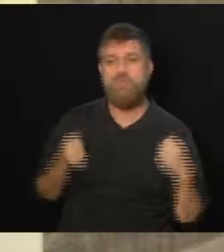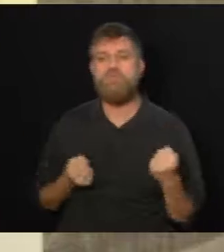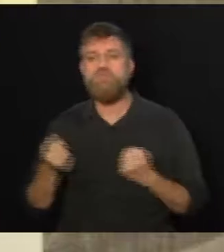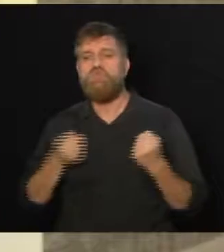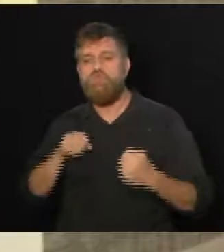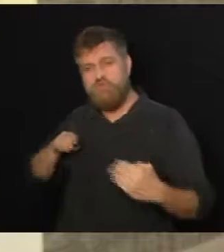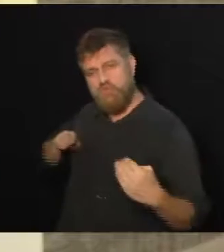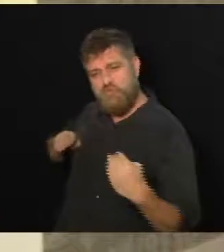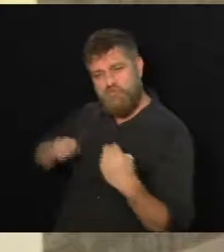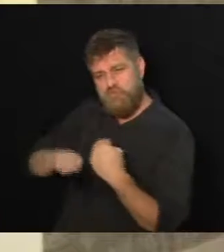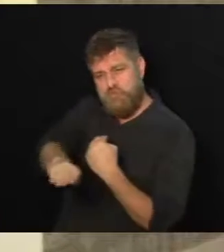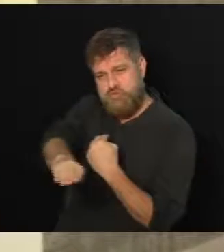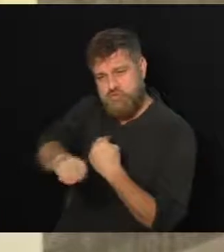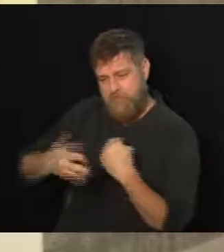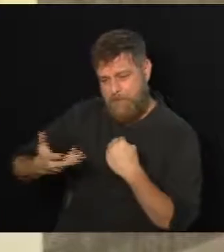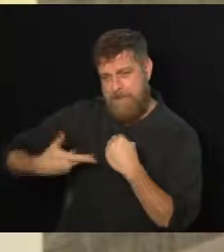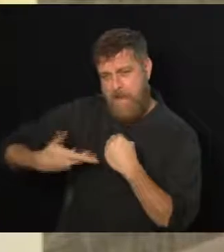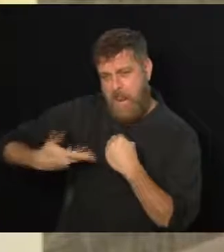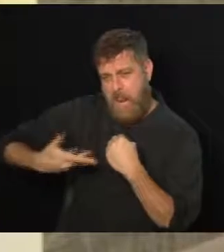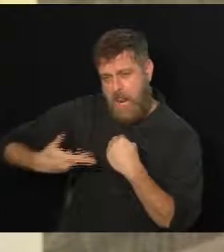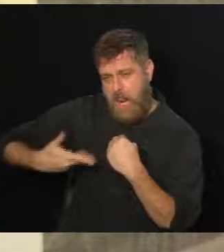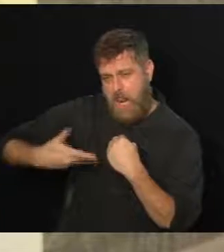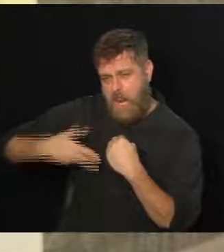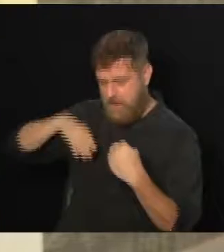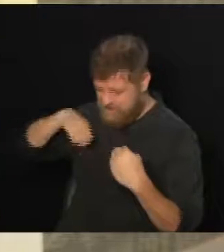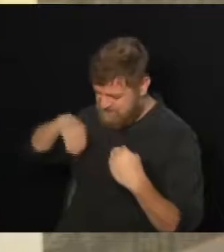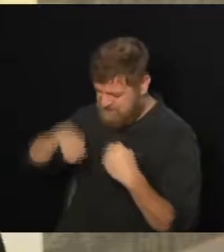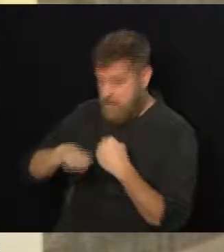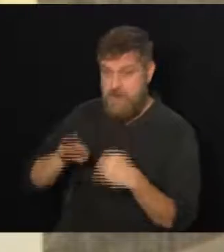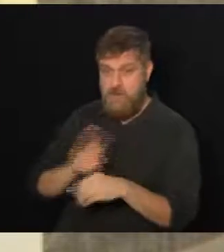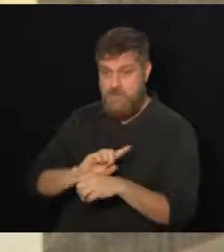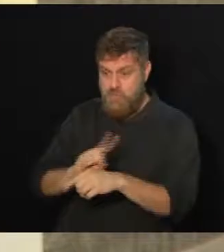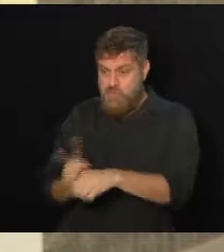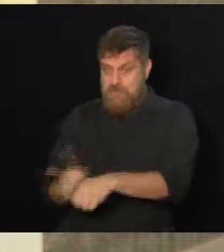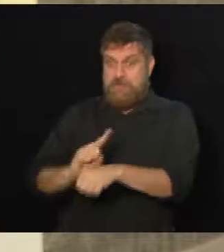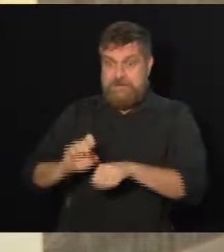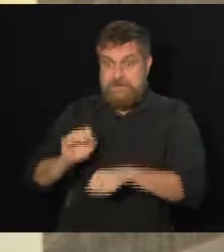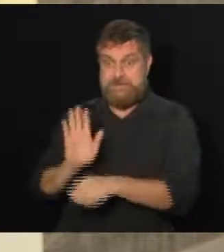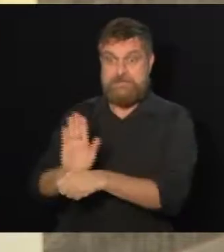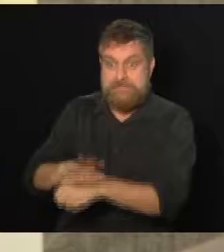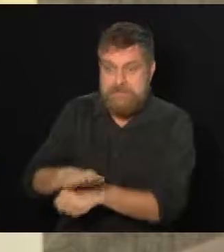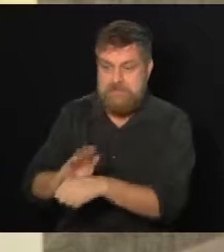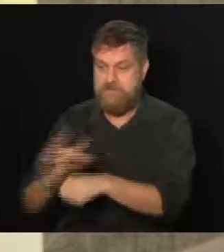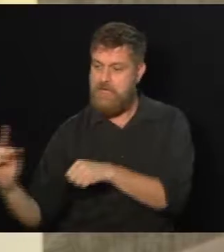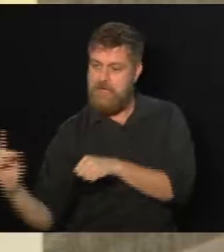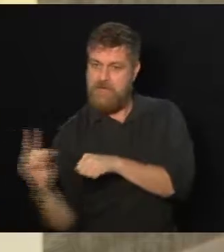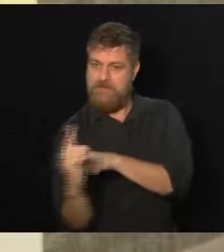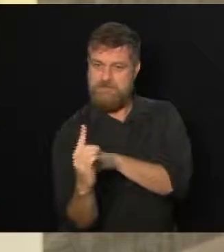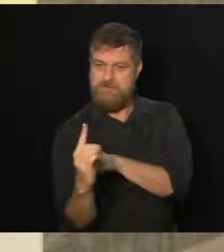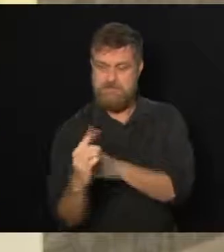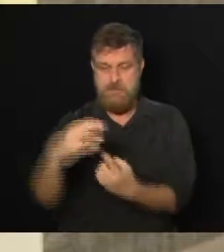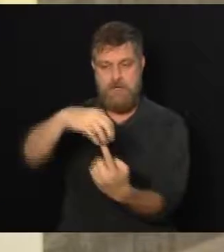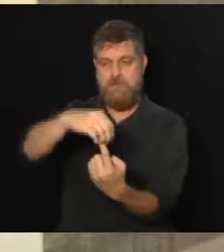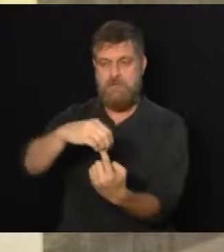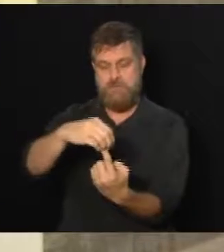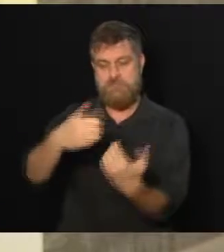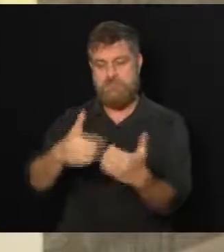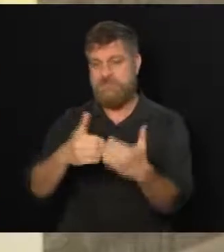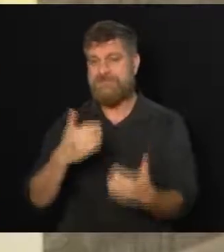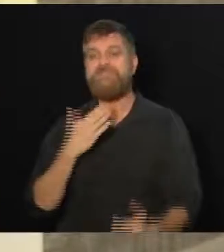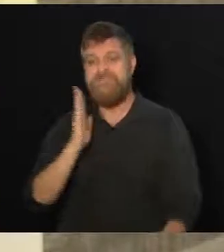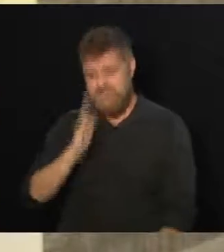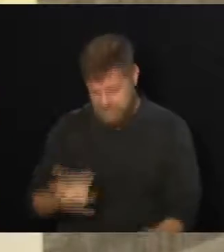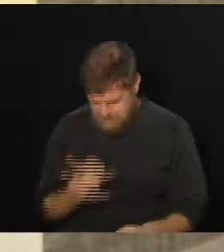da Santos Dumont, a velocidade é um pouco alta. E às vezes ele precisa frear, porque ele não vê ali o munícipe no ponto de ônibus. E já